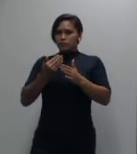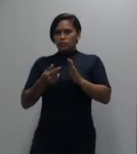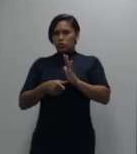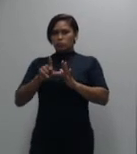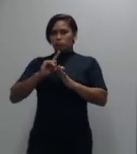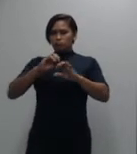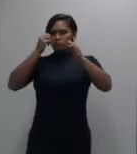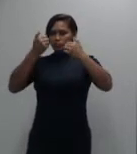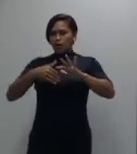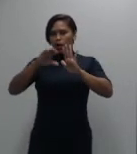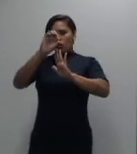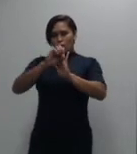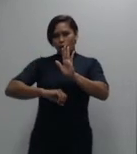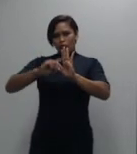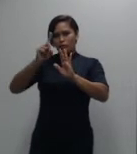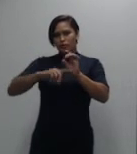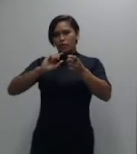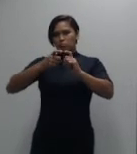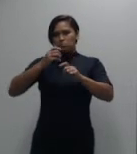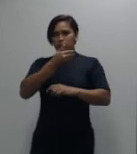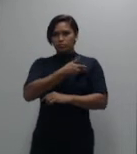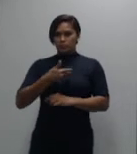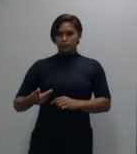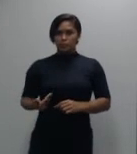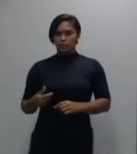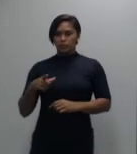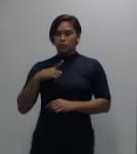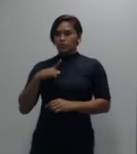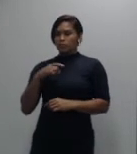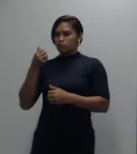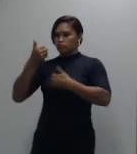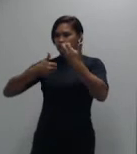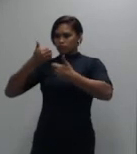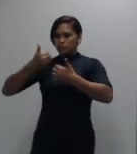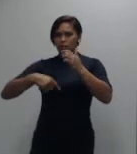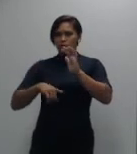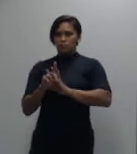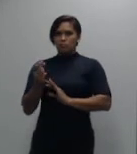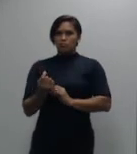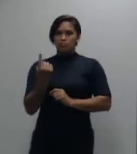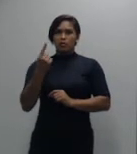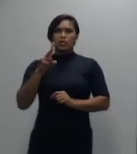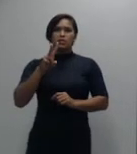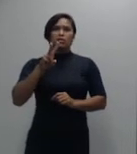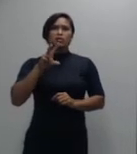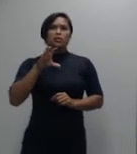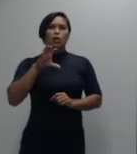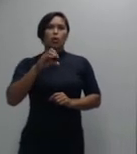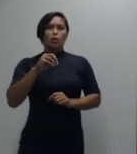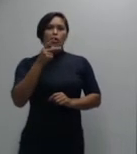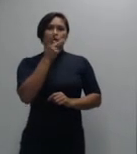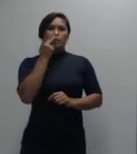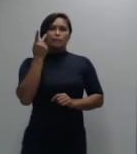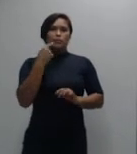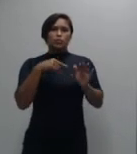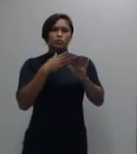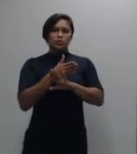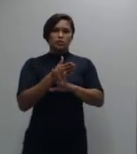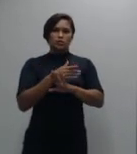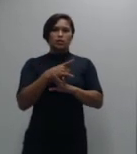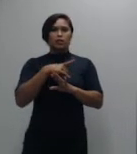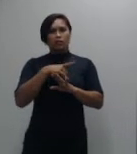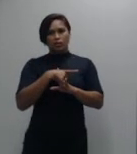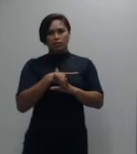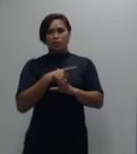ofícios Expresso da administração pública que fossem colocadas pelo menos mais 50 pessoas dentro da procuradoria houve pedido